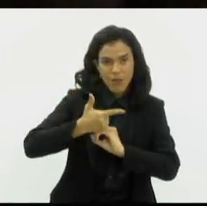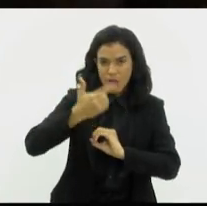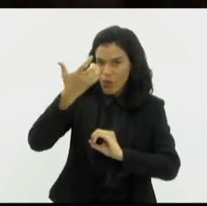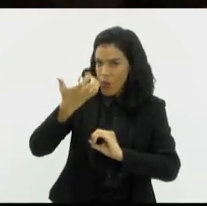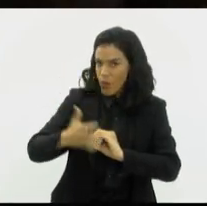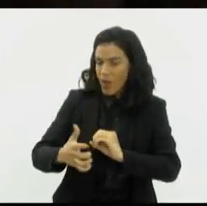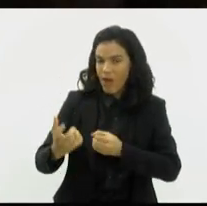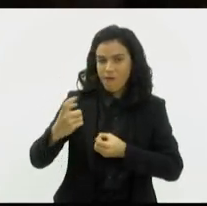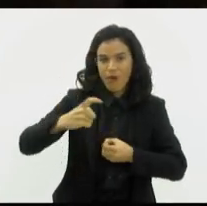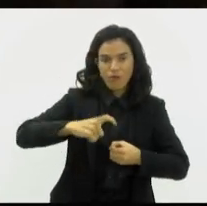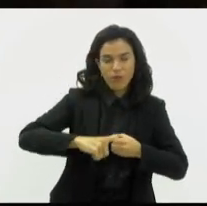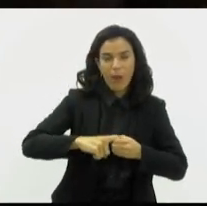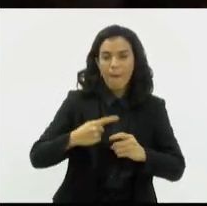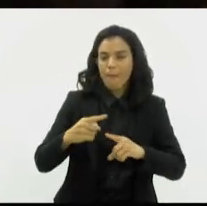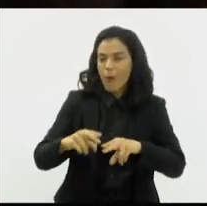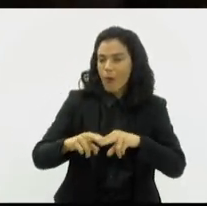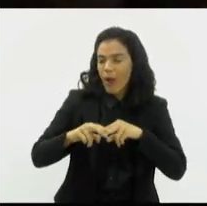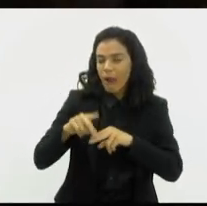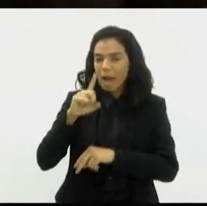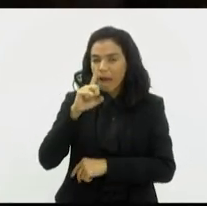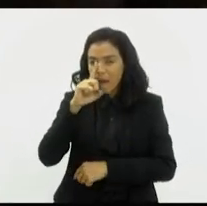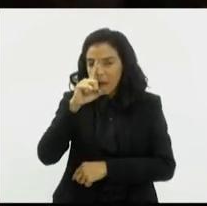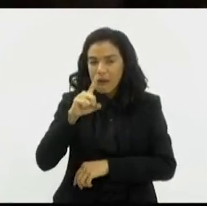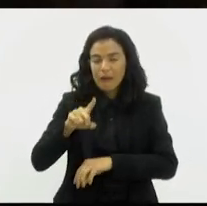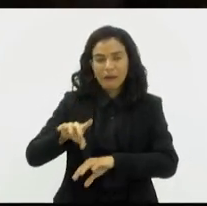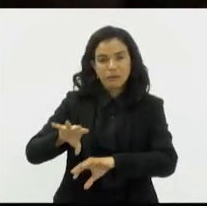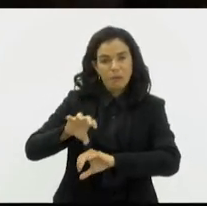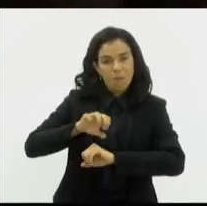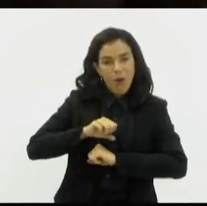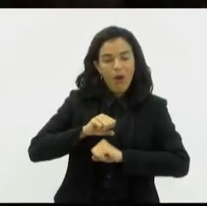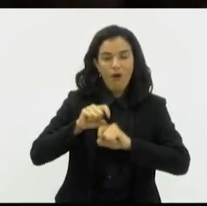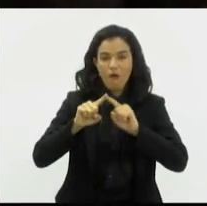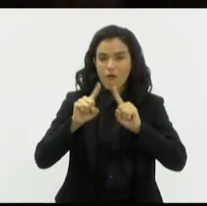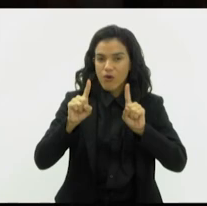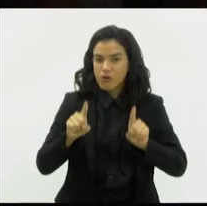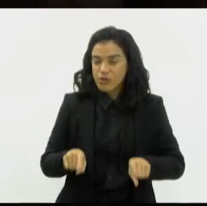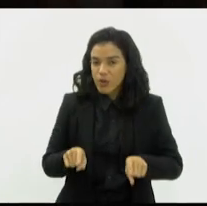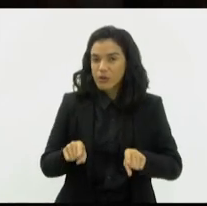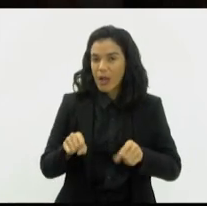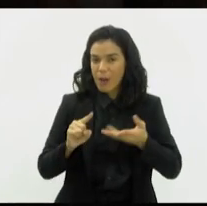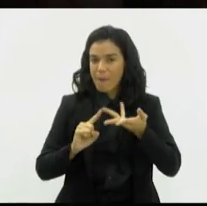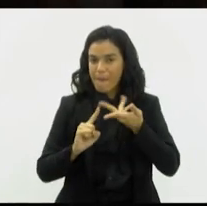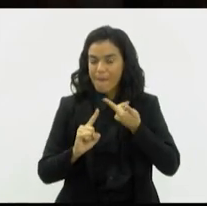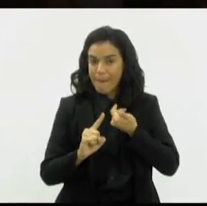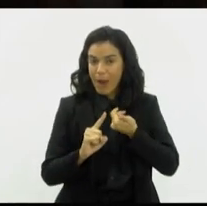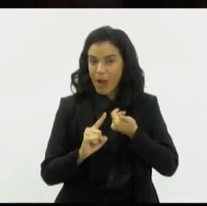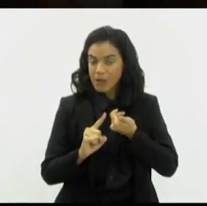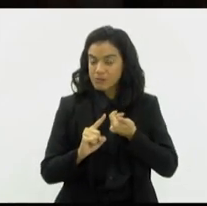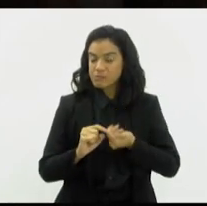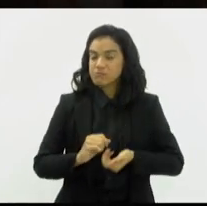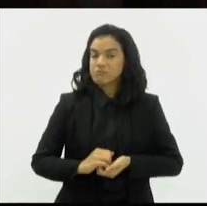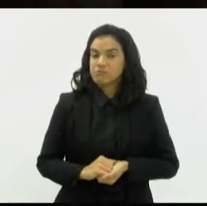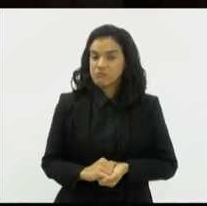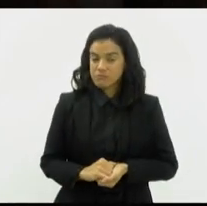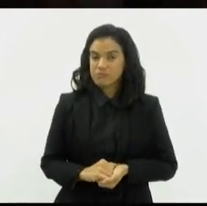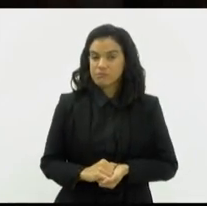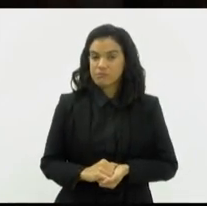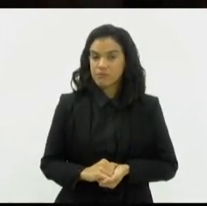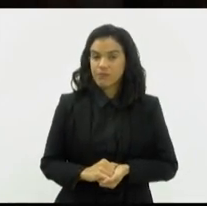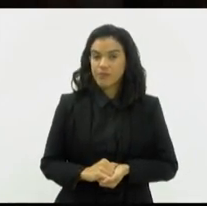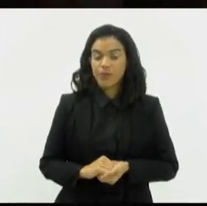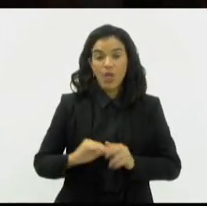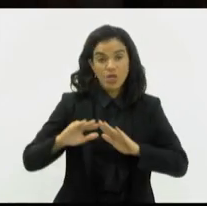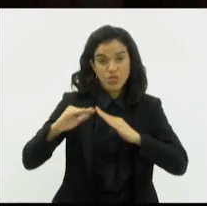voltar, porque ia colocar em risco os funcionários, não sei o quê e tal. E, muito a contragosto, o